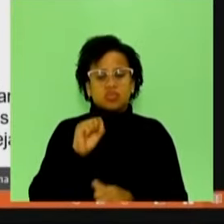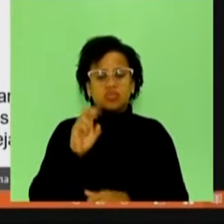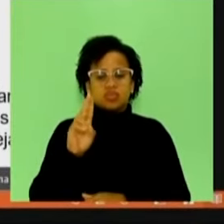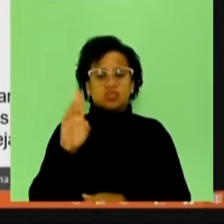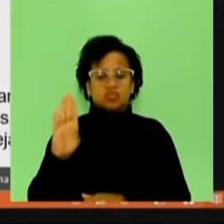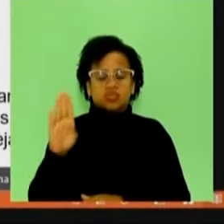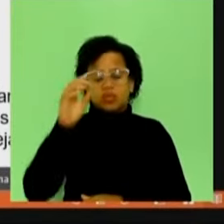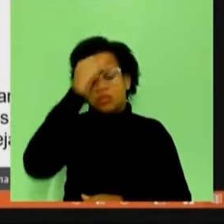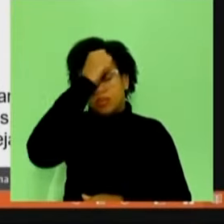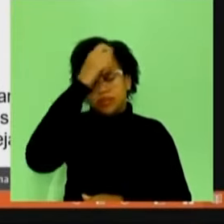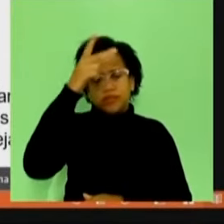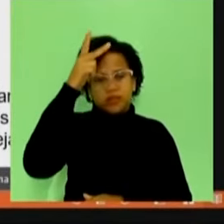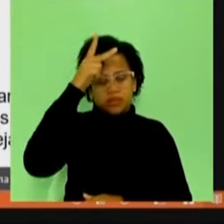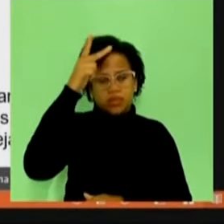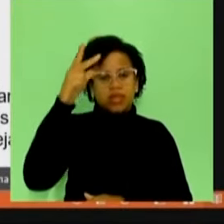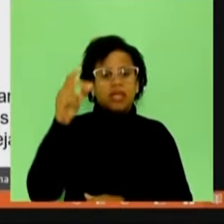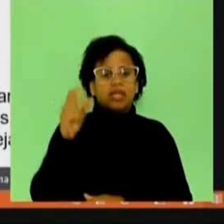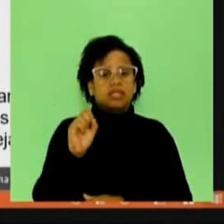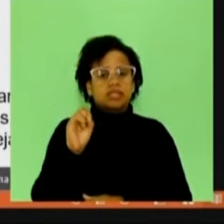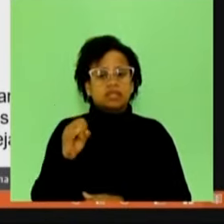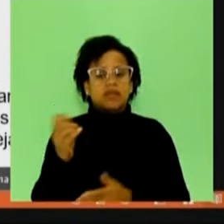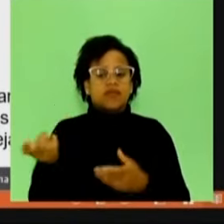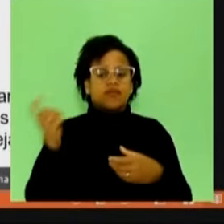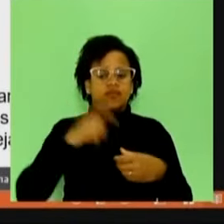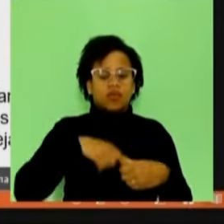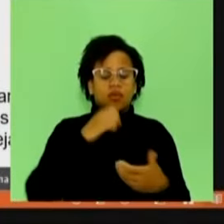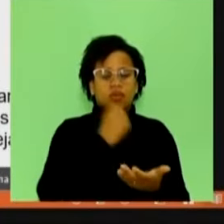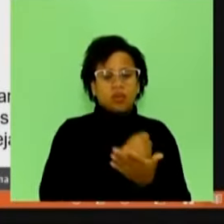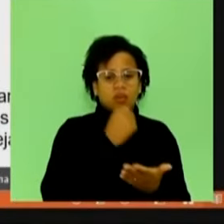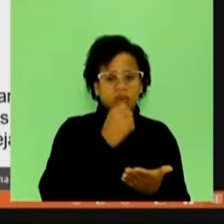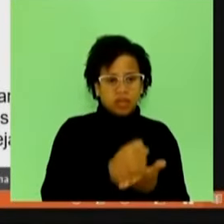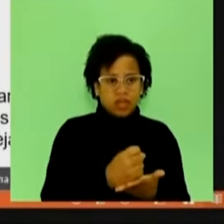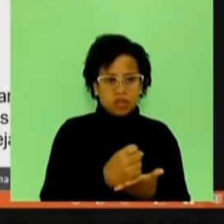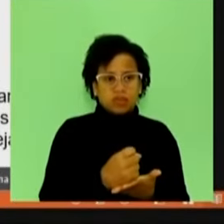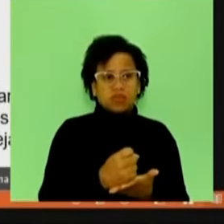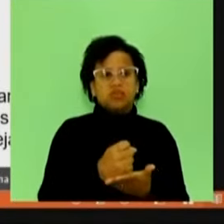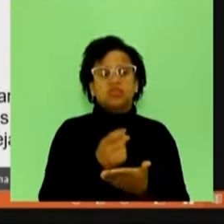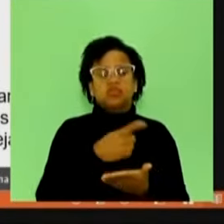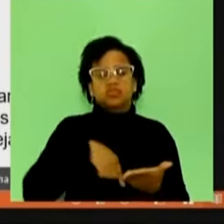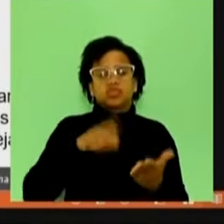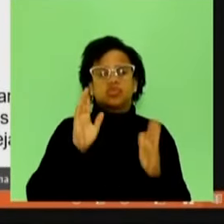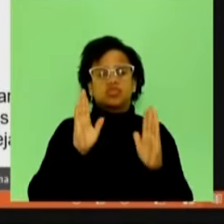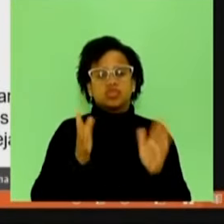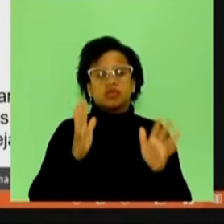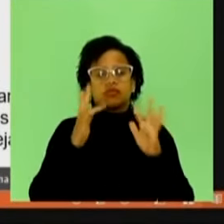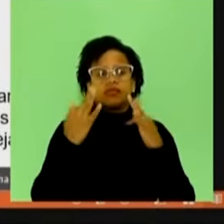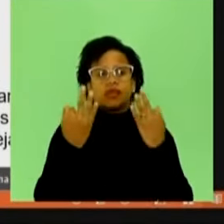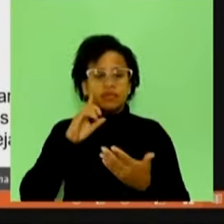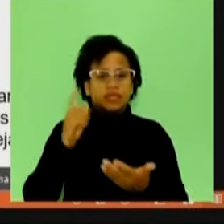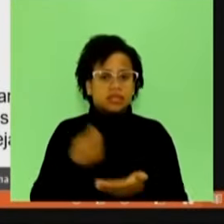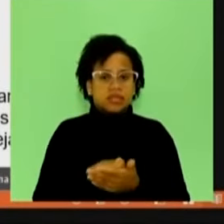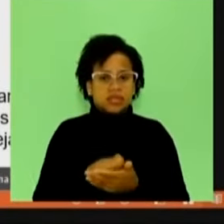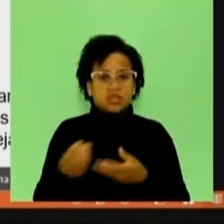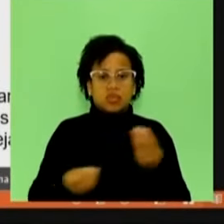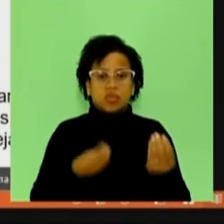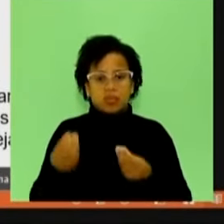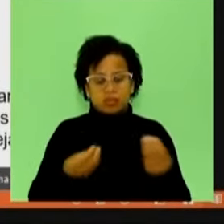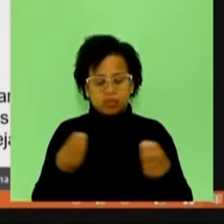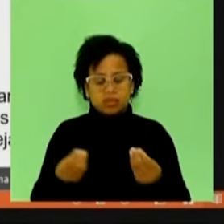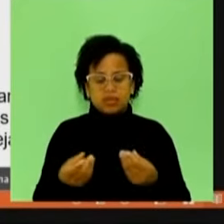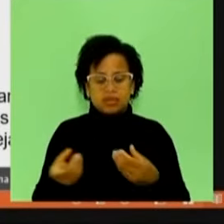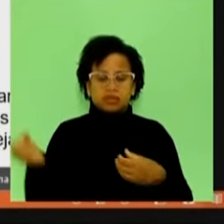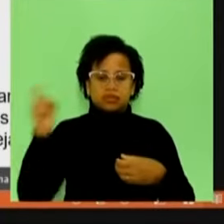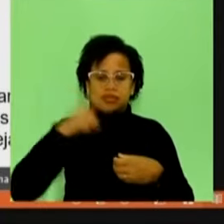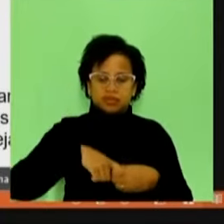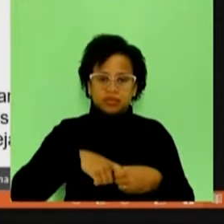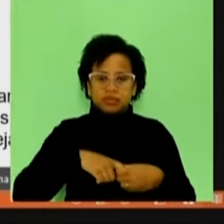ser removidas: a Souza Ramos, com 74 moradias, e Luiz Alves, com 44. É isso, né, que